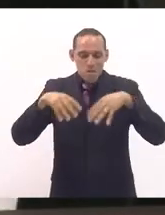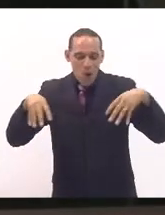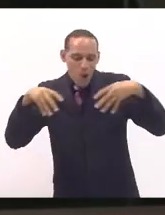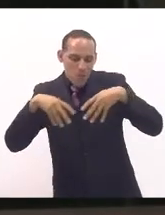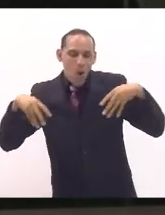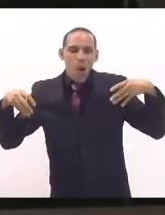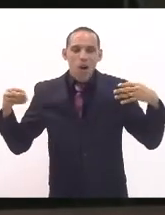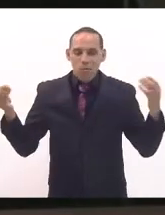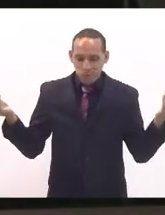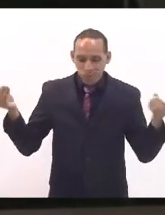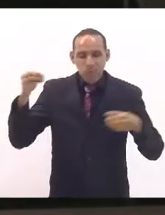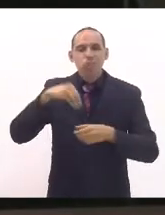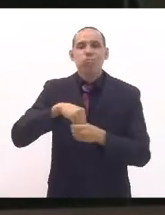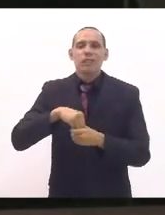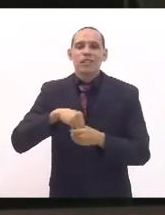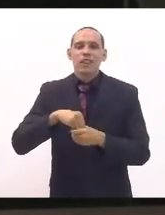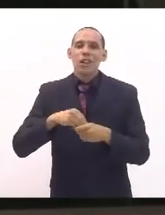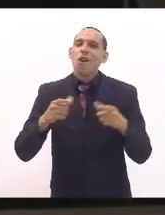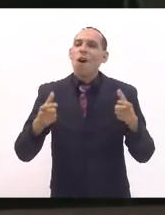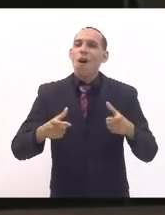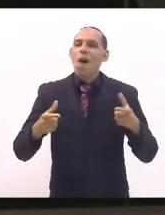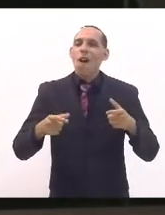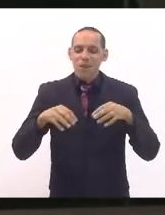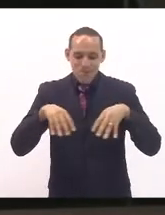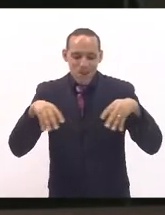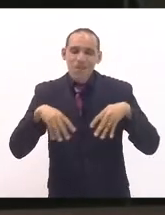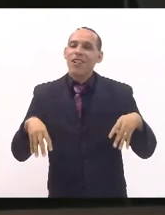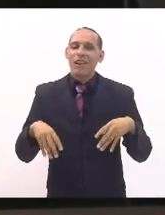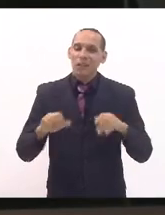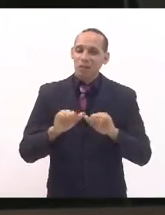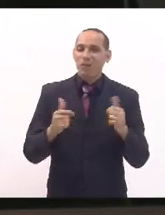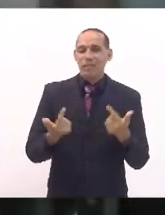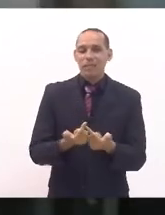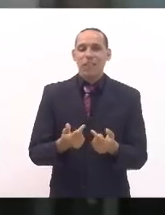para dentro das arquibancadas da Alerj.